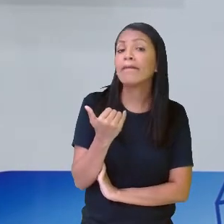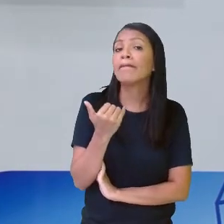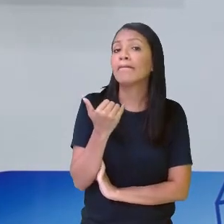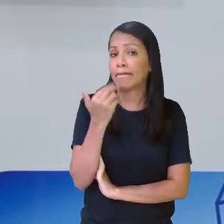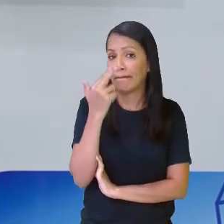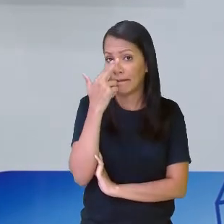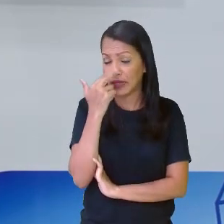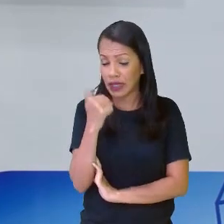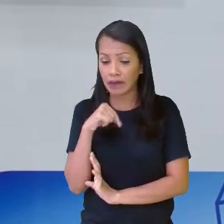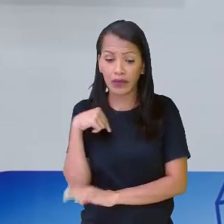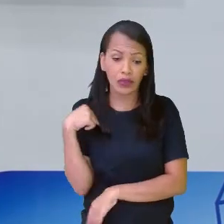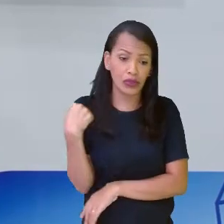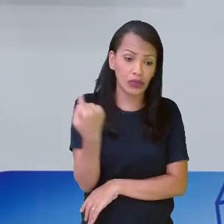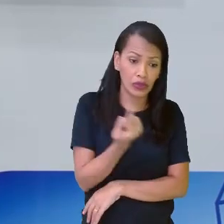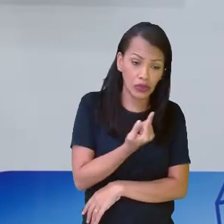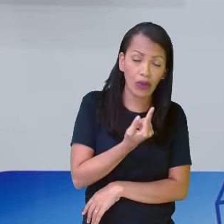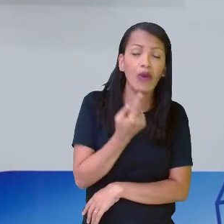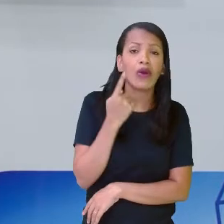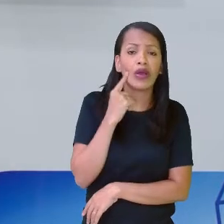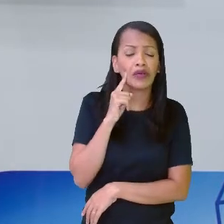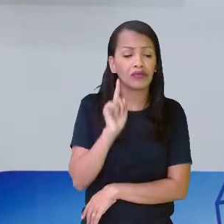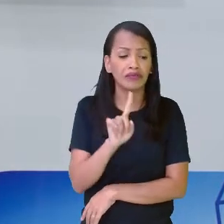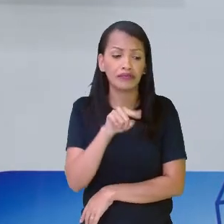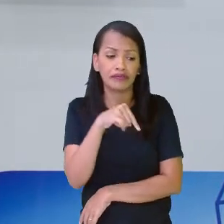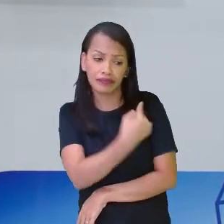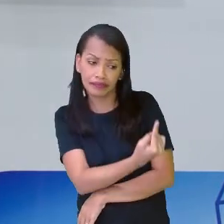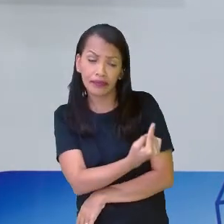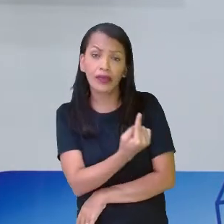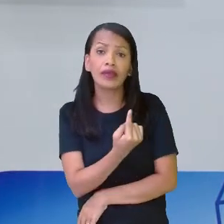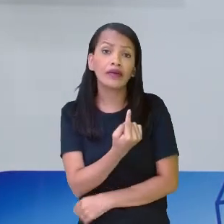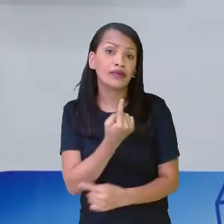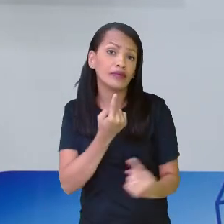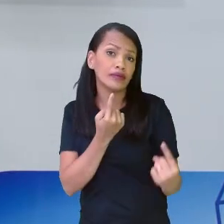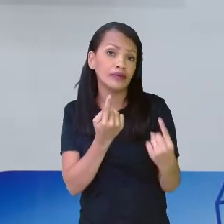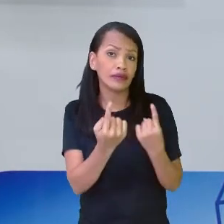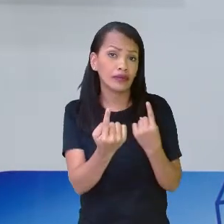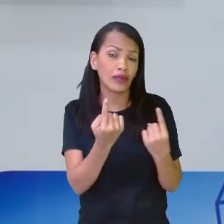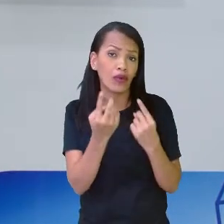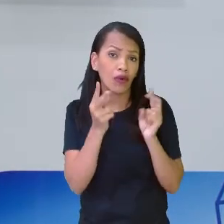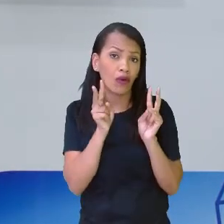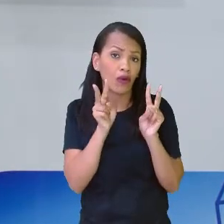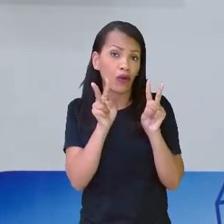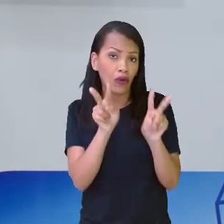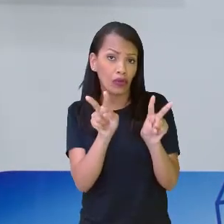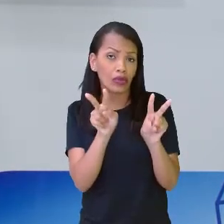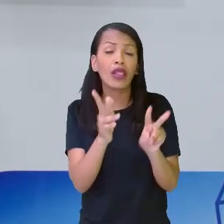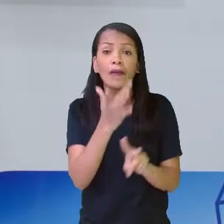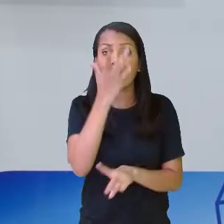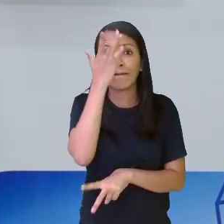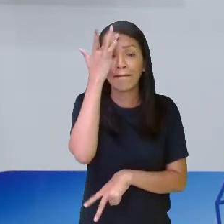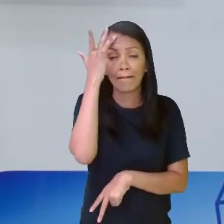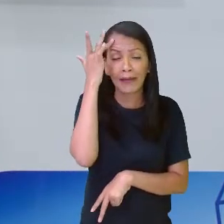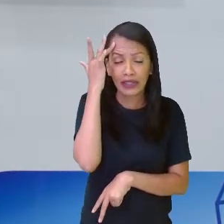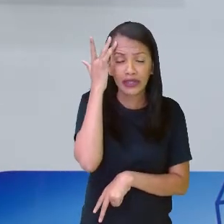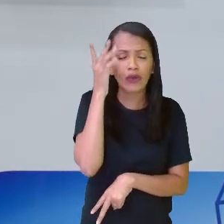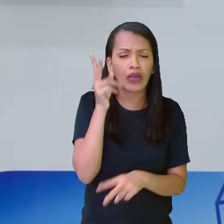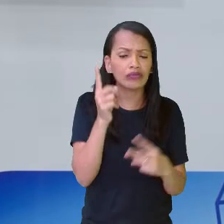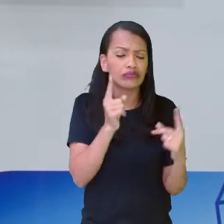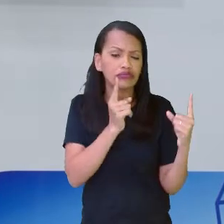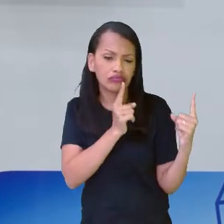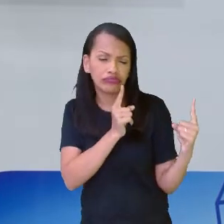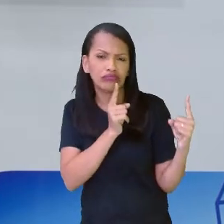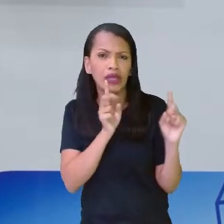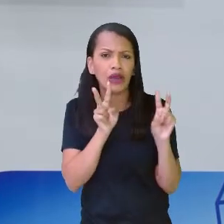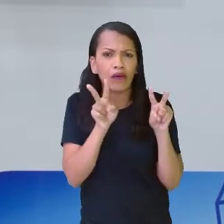mesmo tempo, eu estou aqui com outra pessoa do meu lado e nós estamos ao mesmo tempo olhando para a mesma paisagem e a gente vai